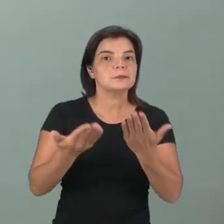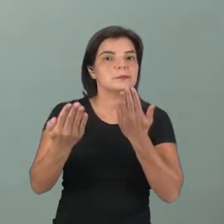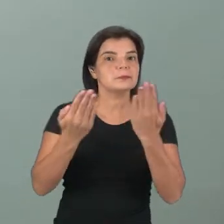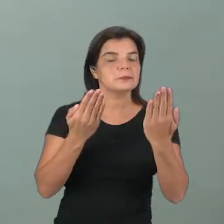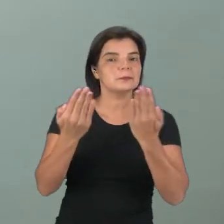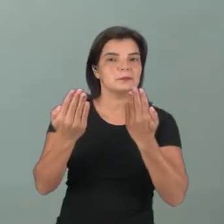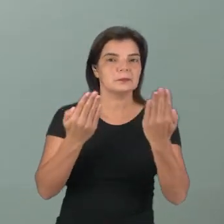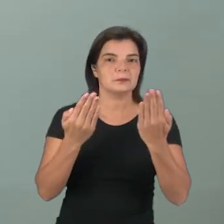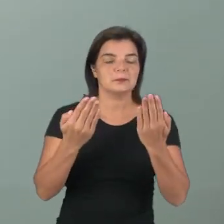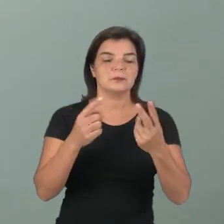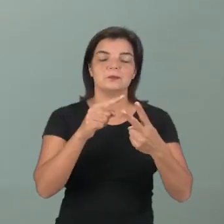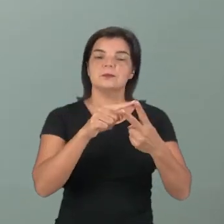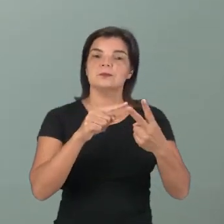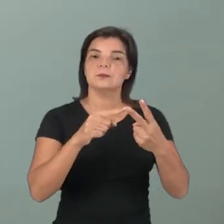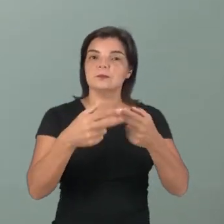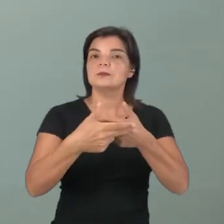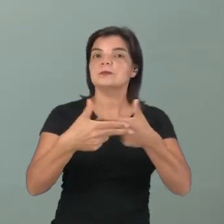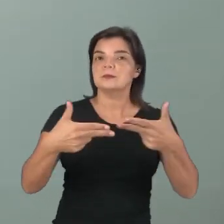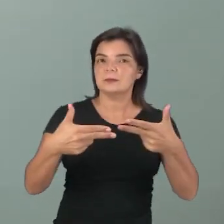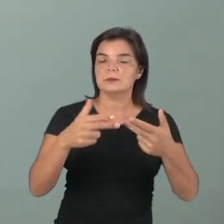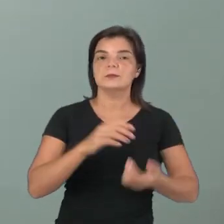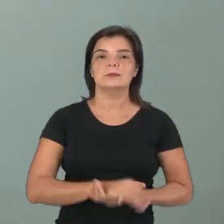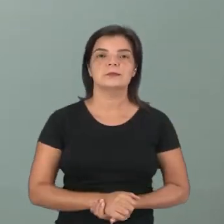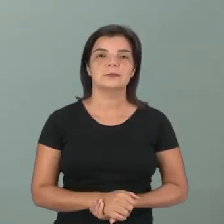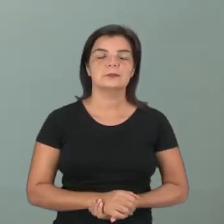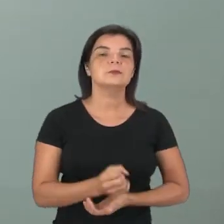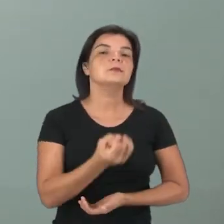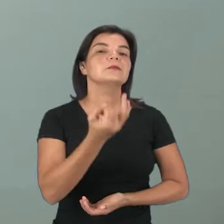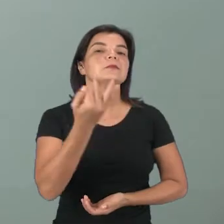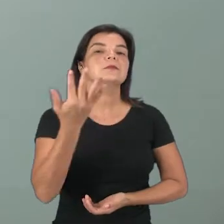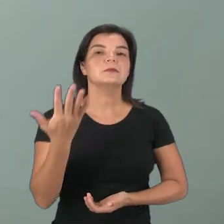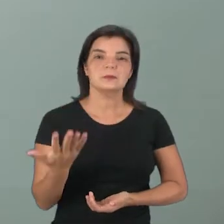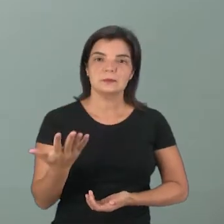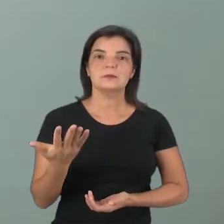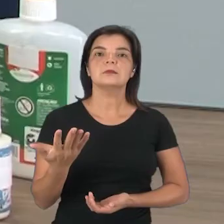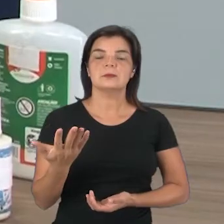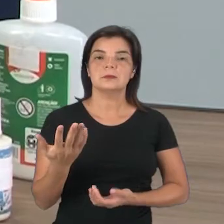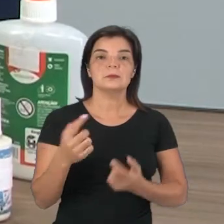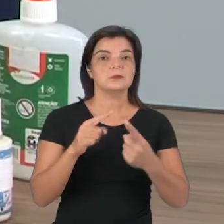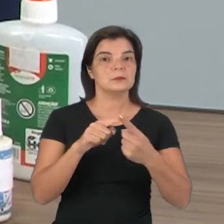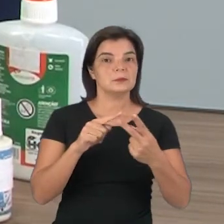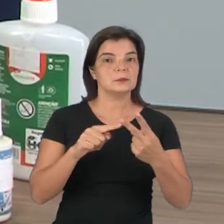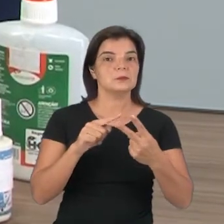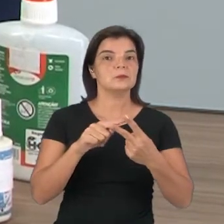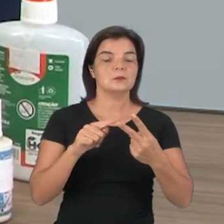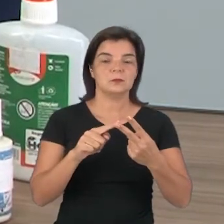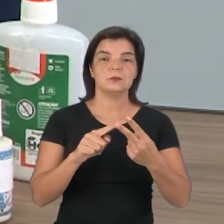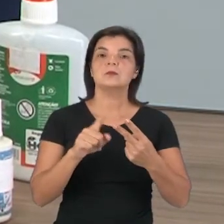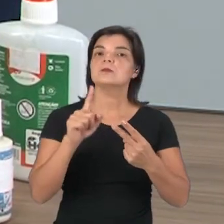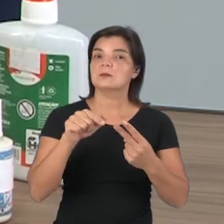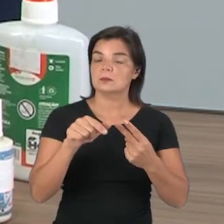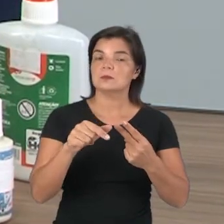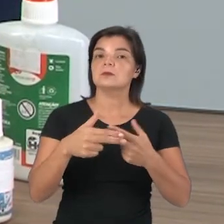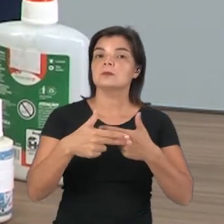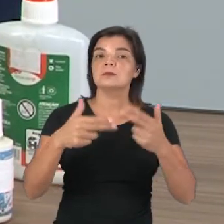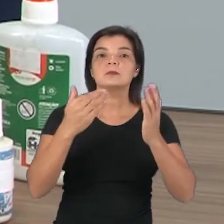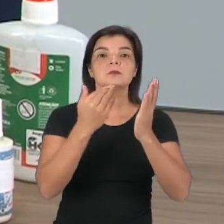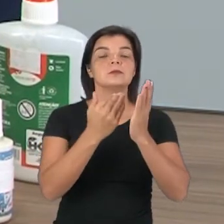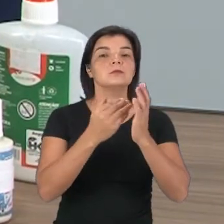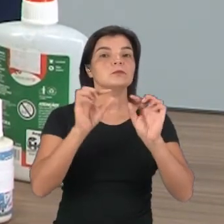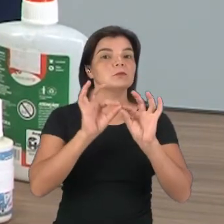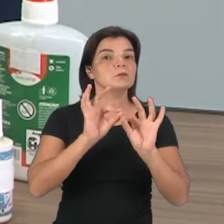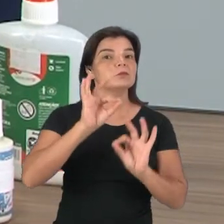comparar esses dois objetos. Quais desses dois objetos é o objeto